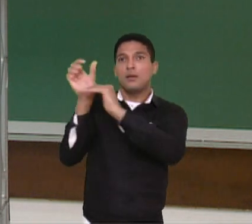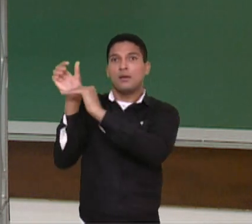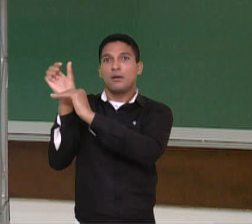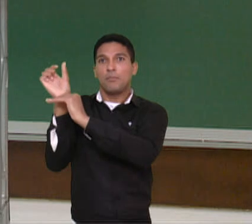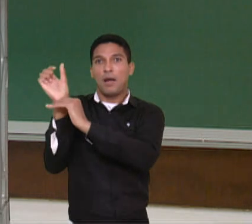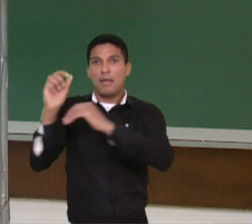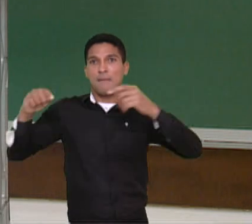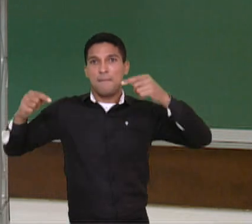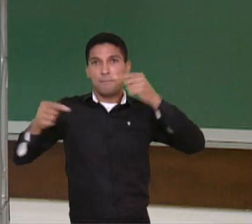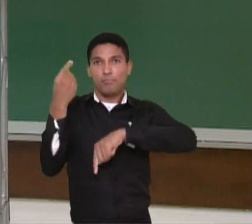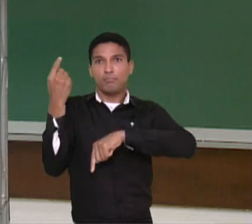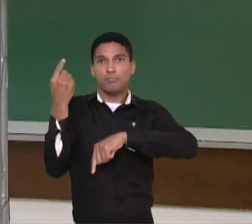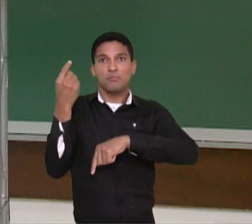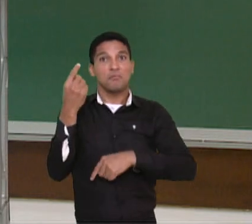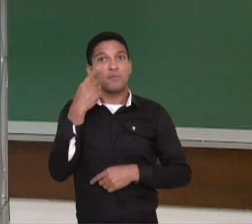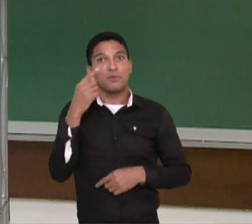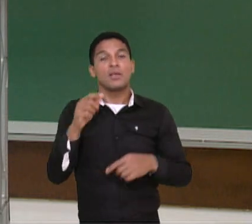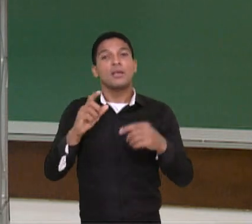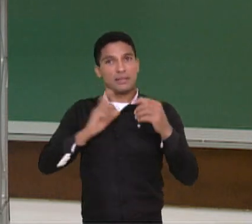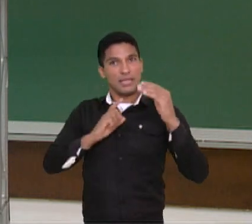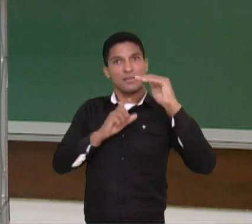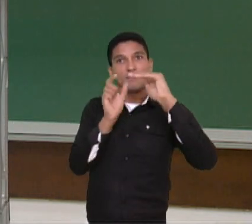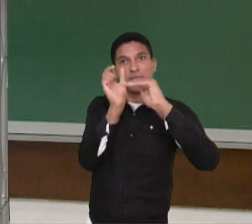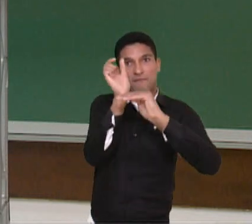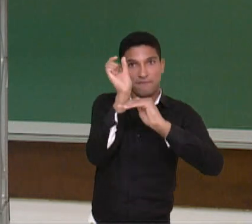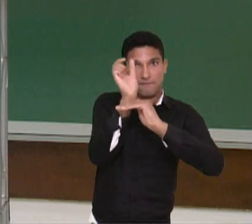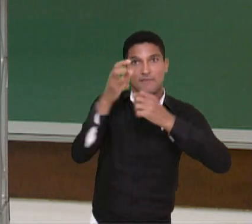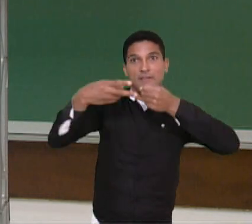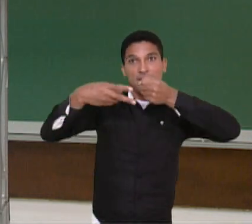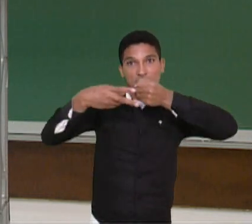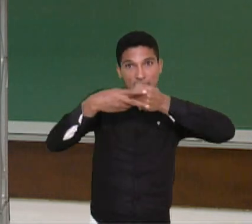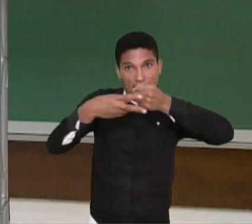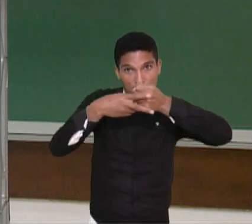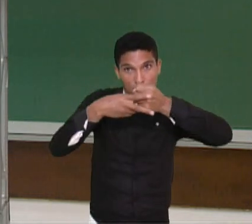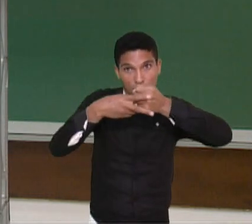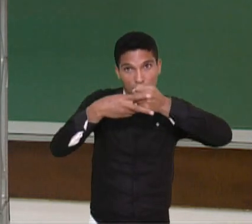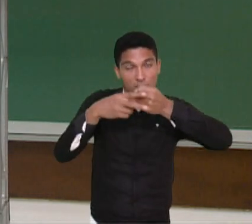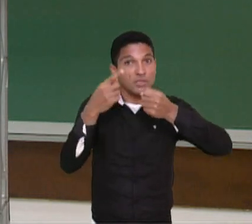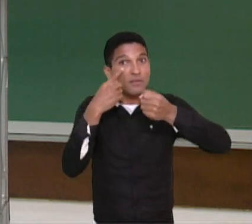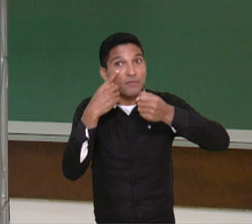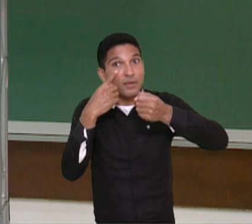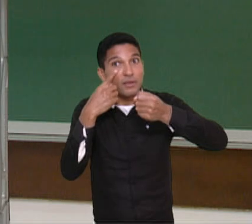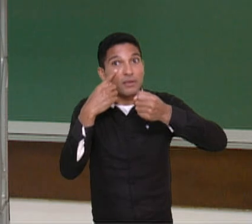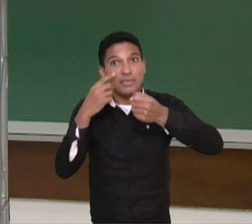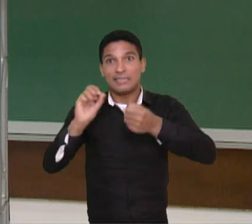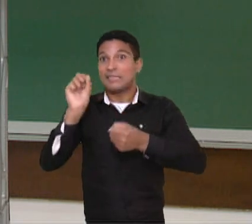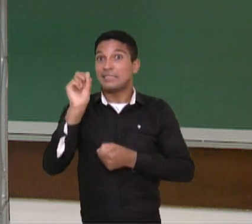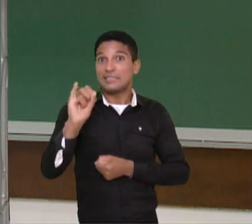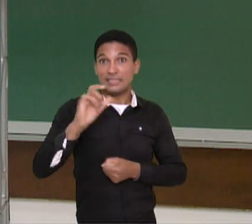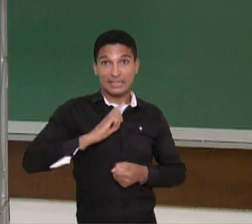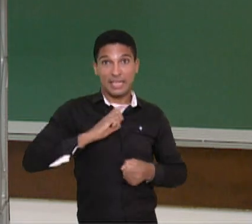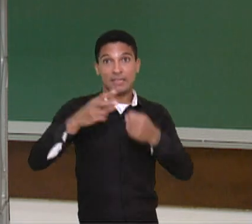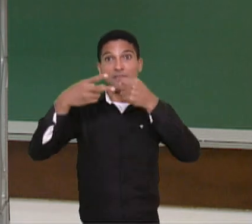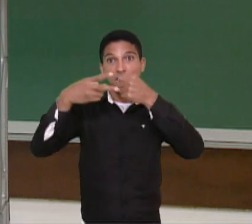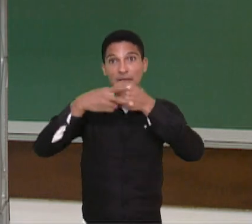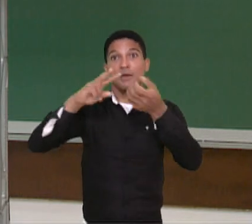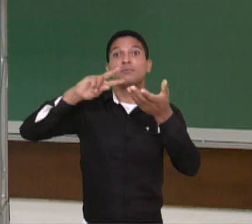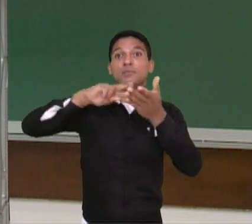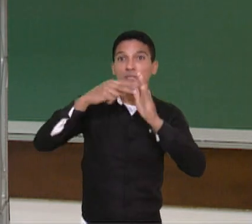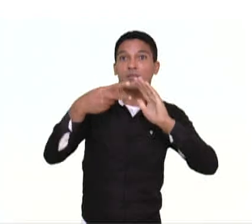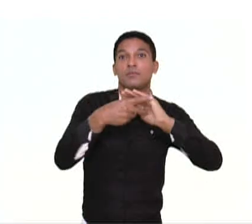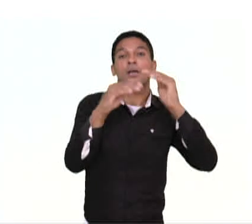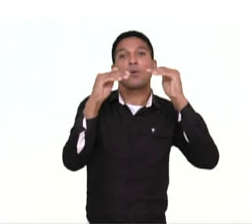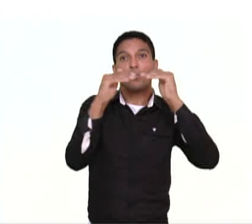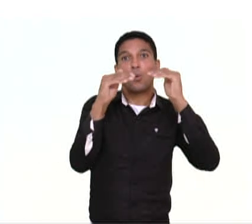destacadas existe algum verbo. Se existe verbo, provavelmente está se tratando de concordância verbal, se não, concordância nominal. Olha